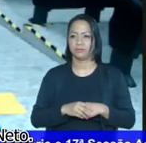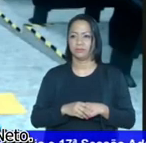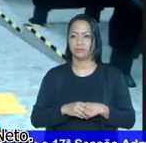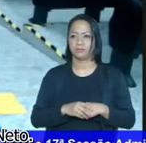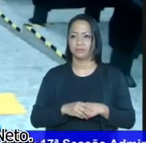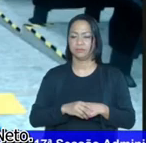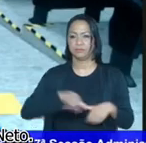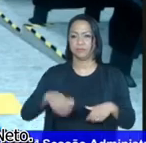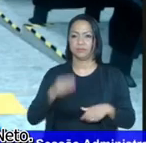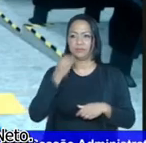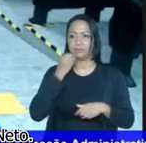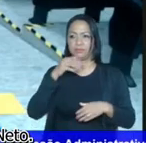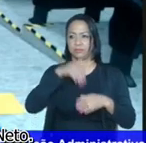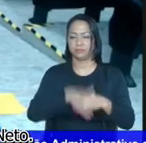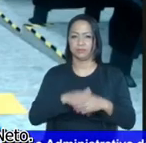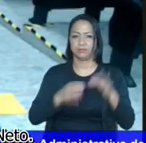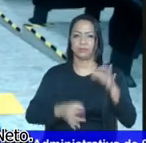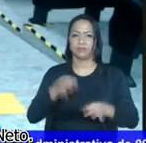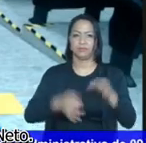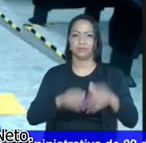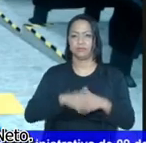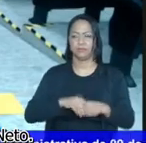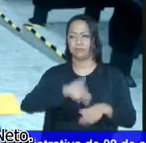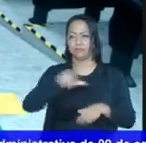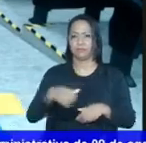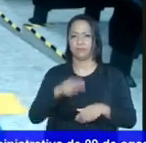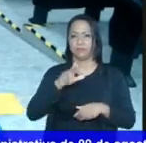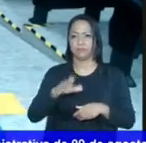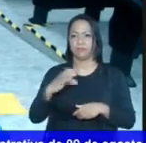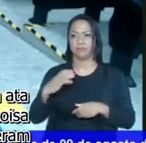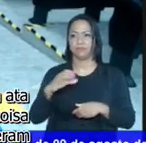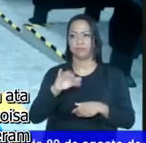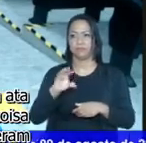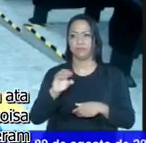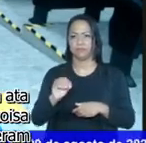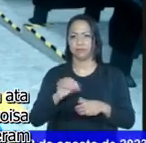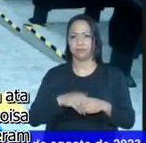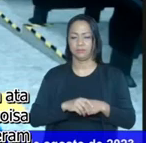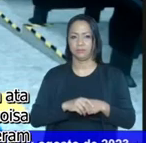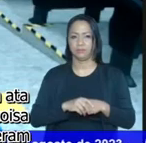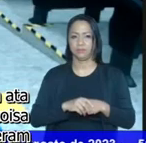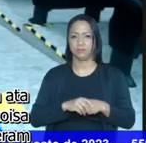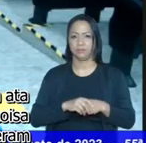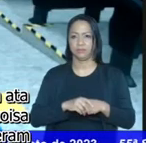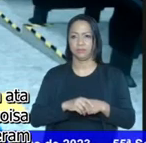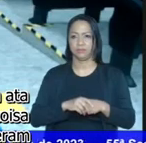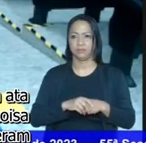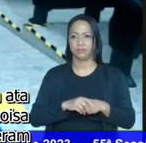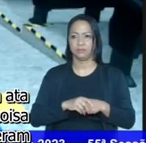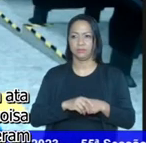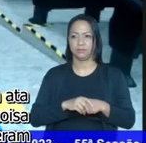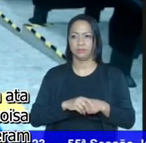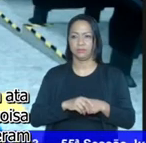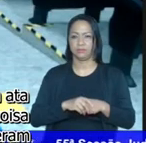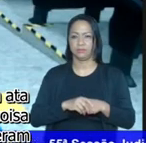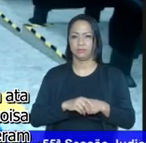Abrindo a oportunidade para o voto do juiz Juscelio Neto. Carmo, e a sessão, tu não vai aprovar